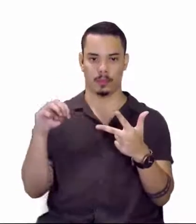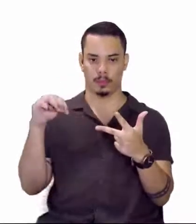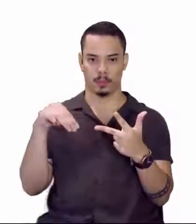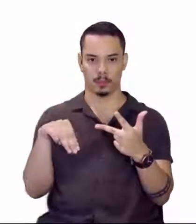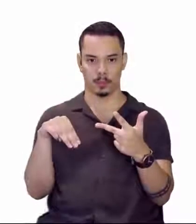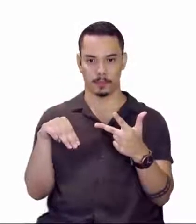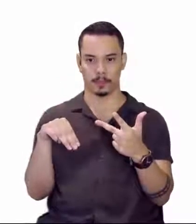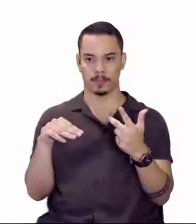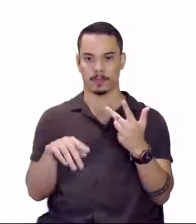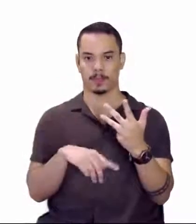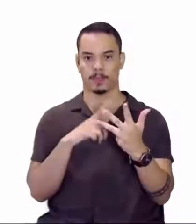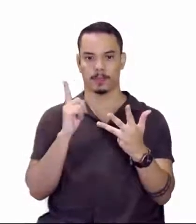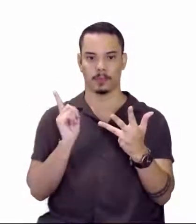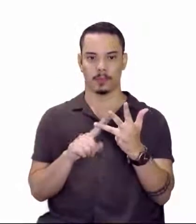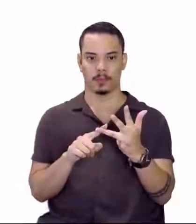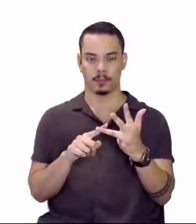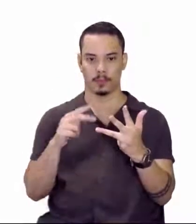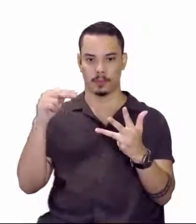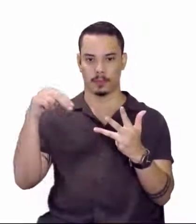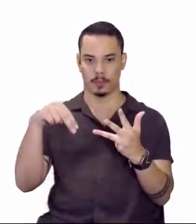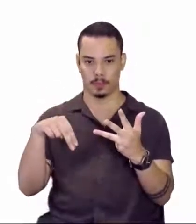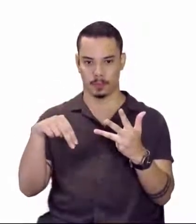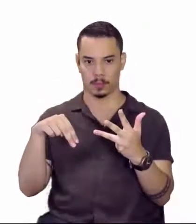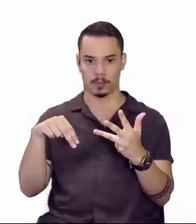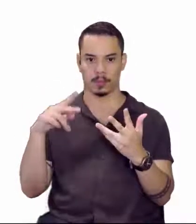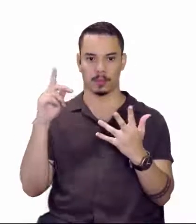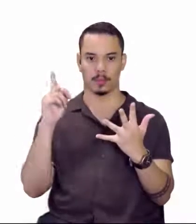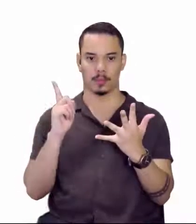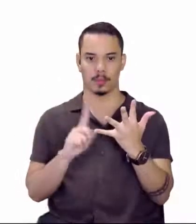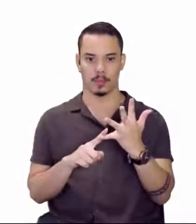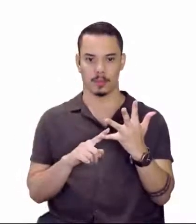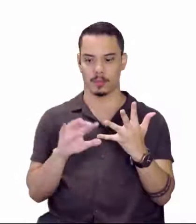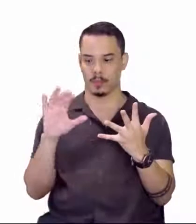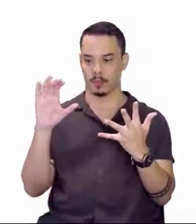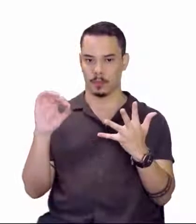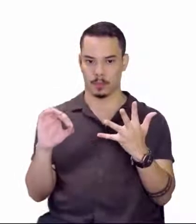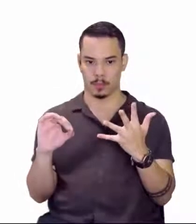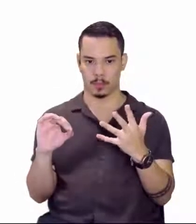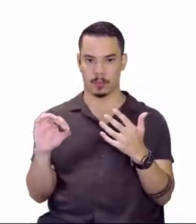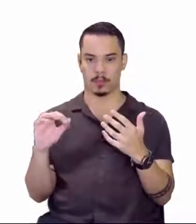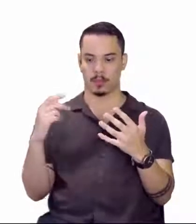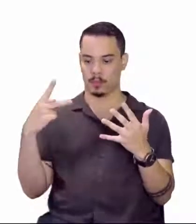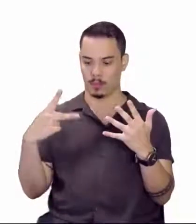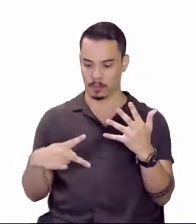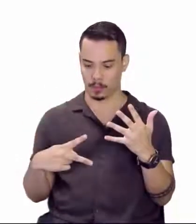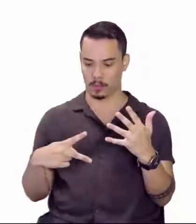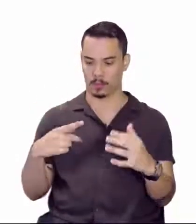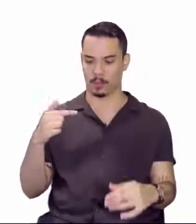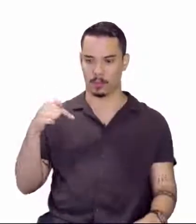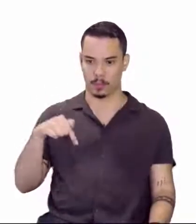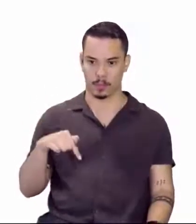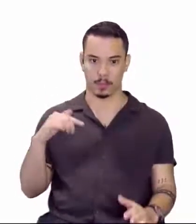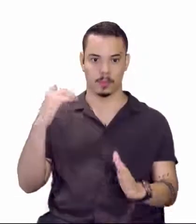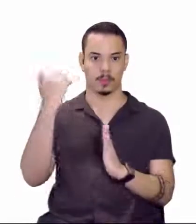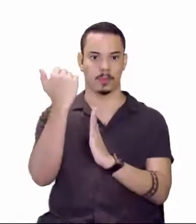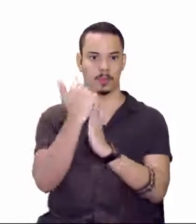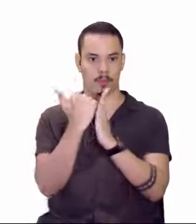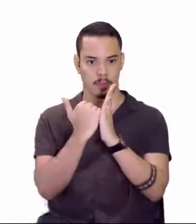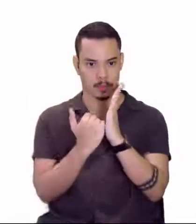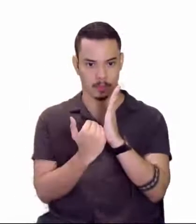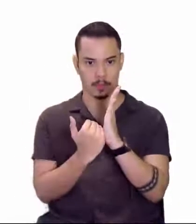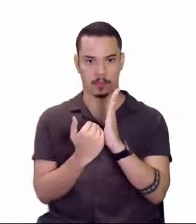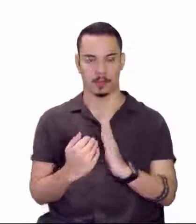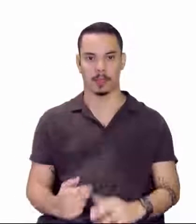o nível 4, a camada N, 5, O, P e Q,